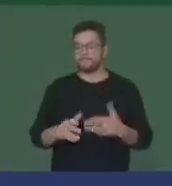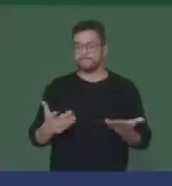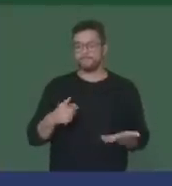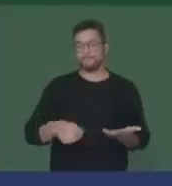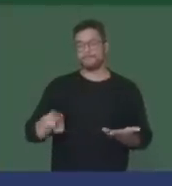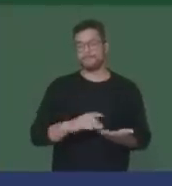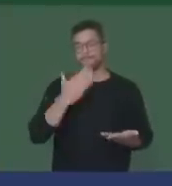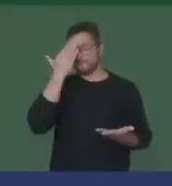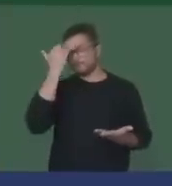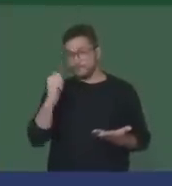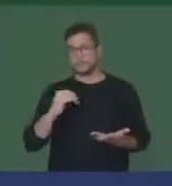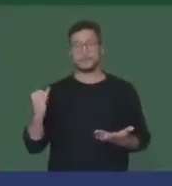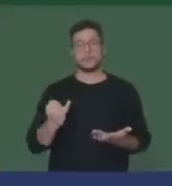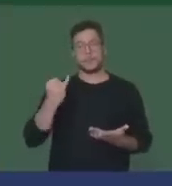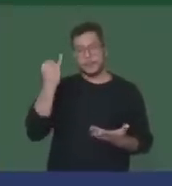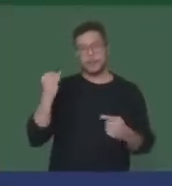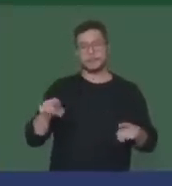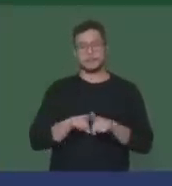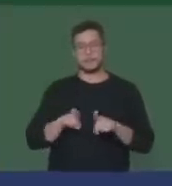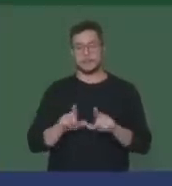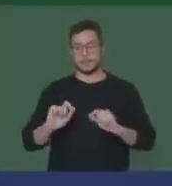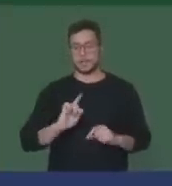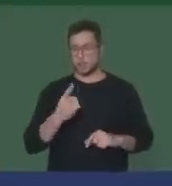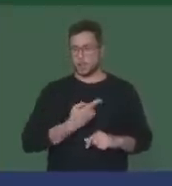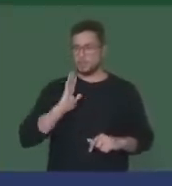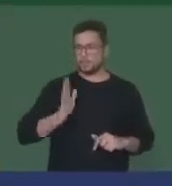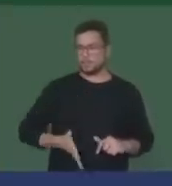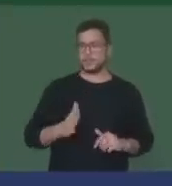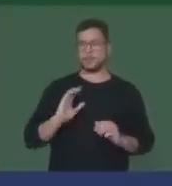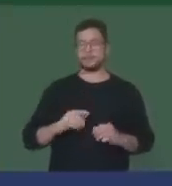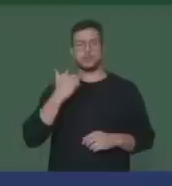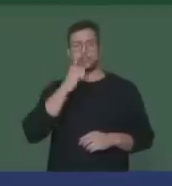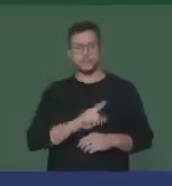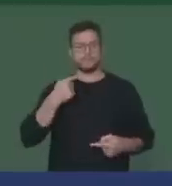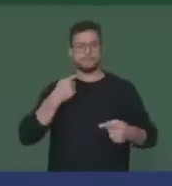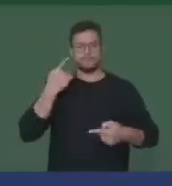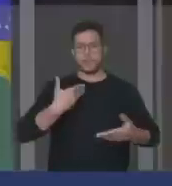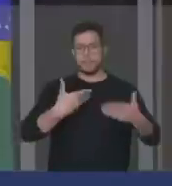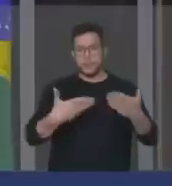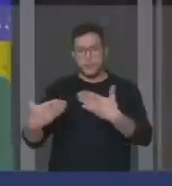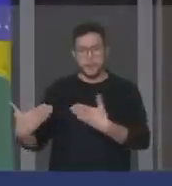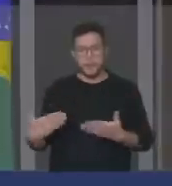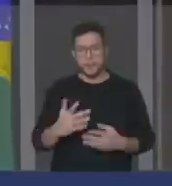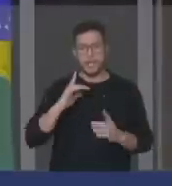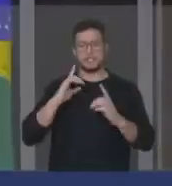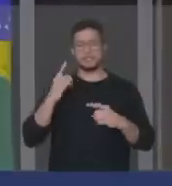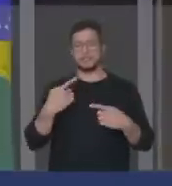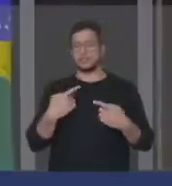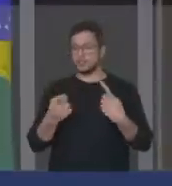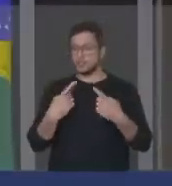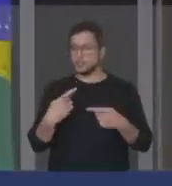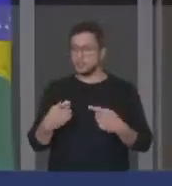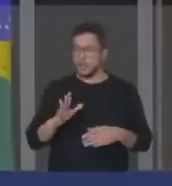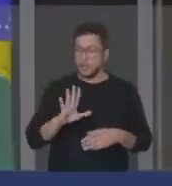importância, da maturidade que esse parlamento teve ao poder debater amplamente com a sociedade, entre nós